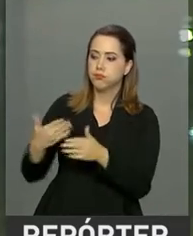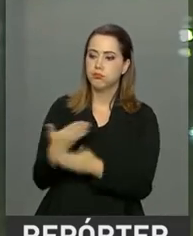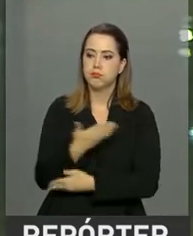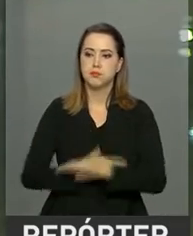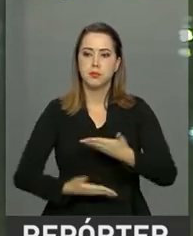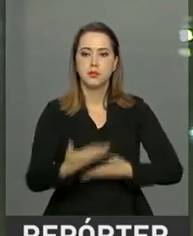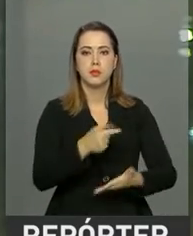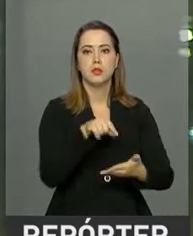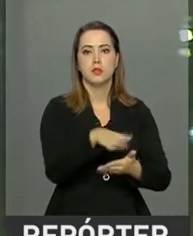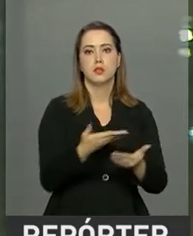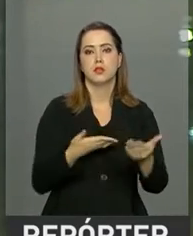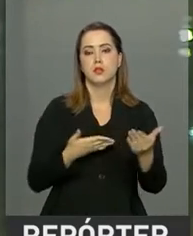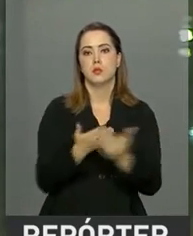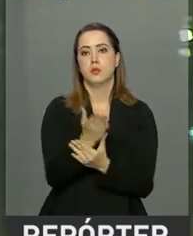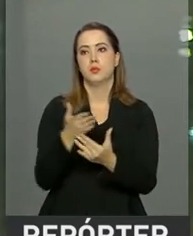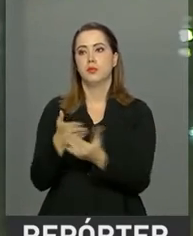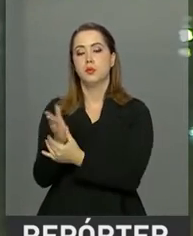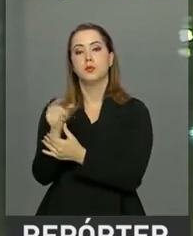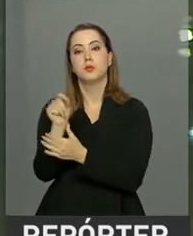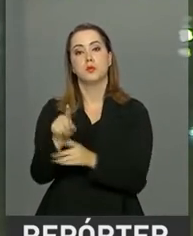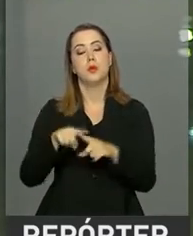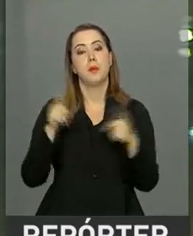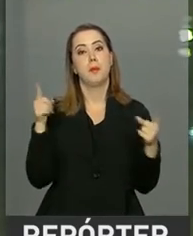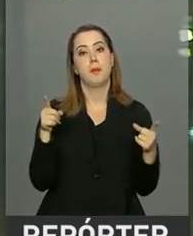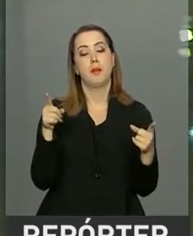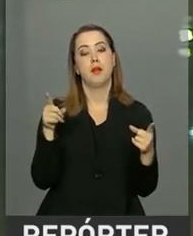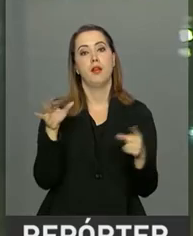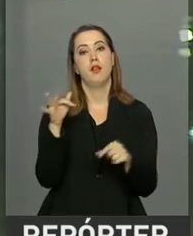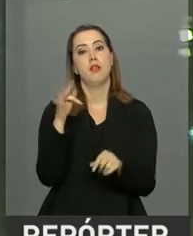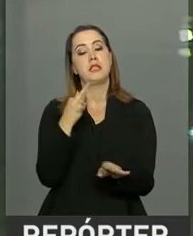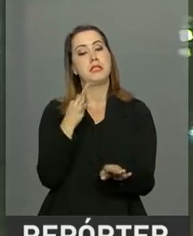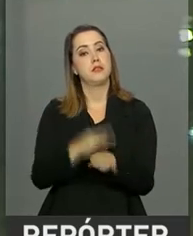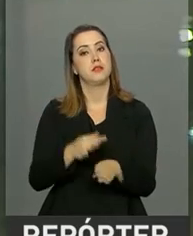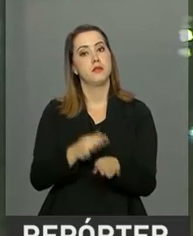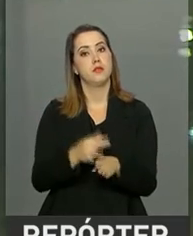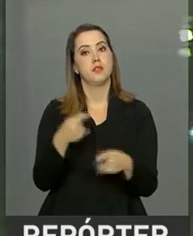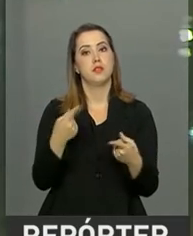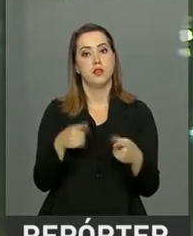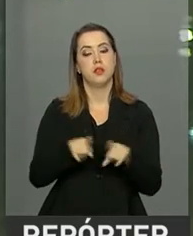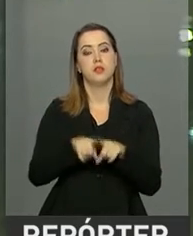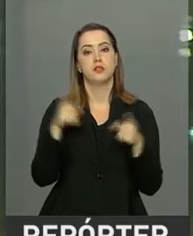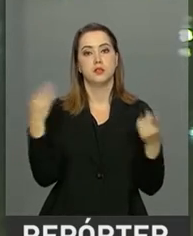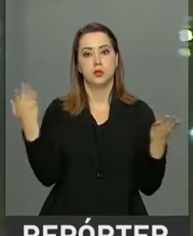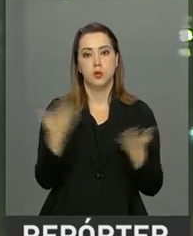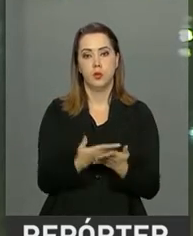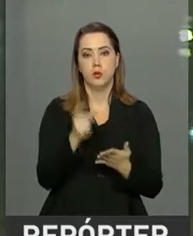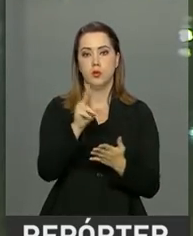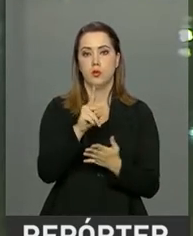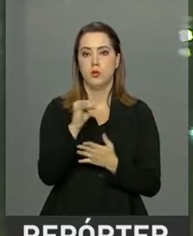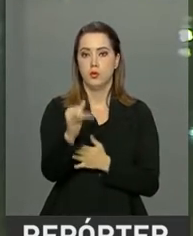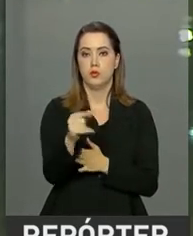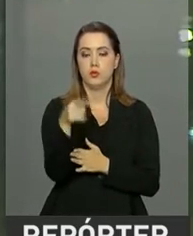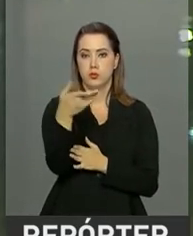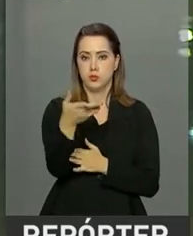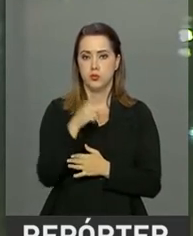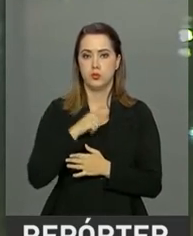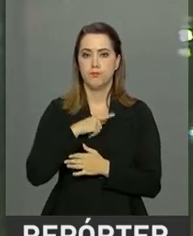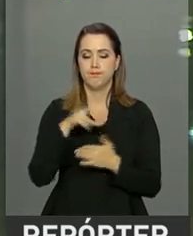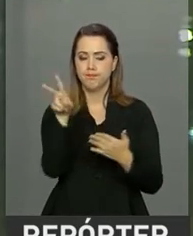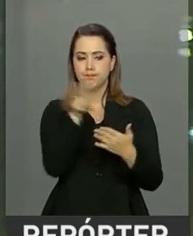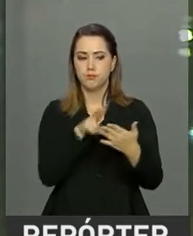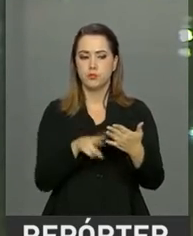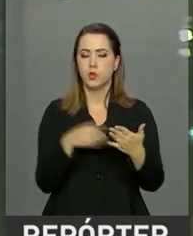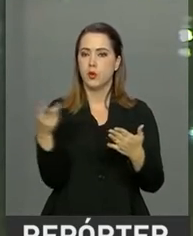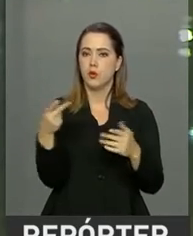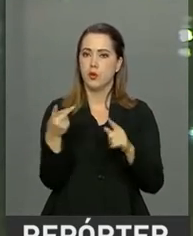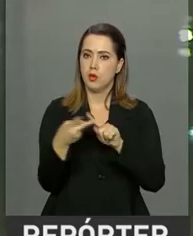dessas medidas no Congresso Nacional. Mas como foi feriado, a sessão extraordinária de hoje do Congresso Nacional vai analisar